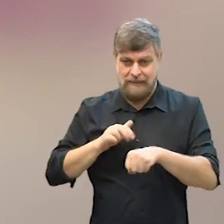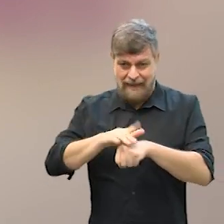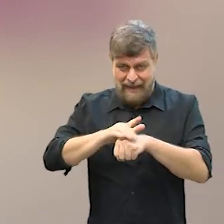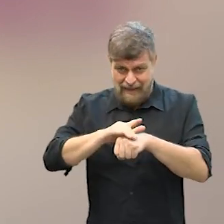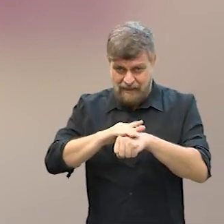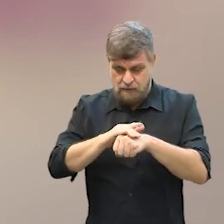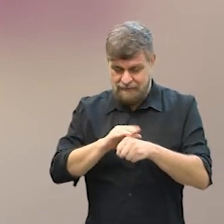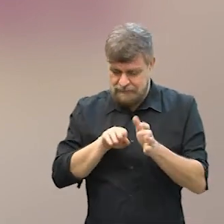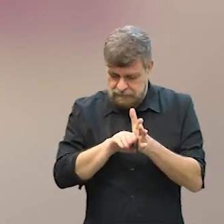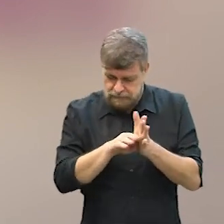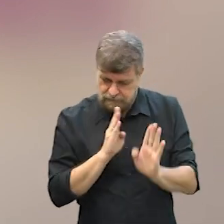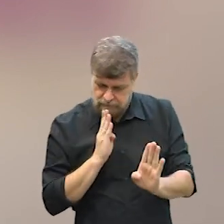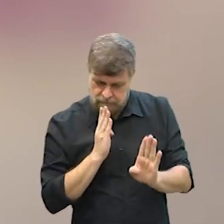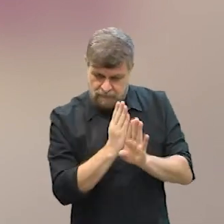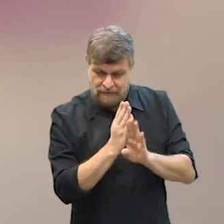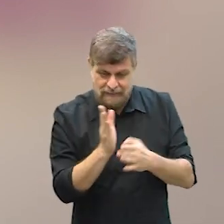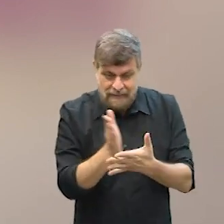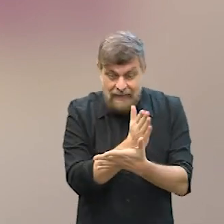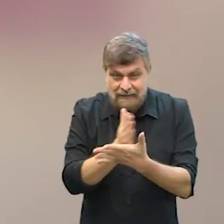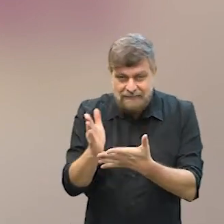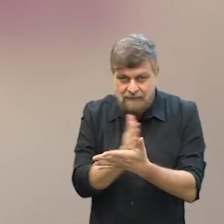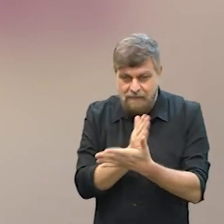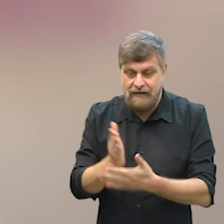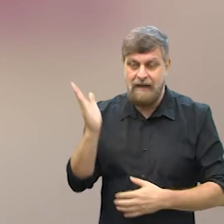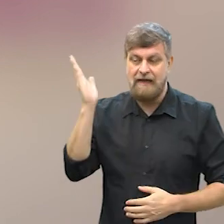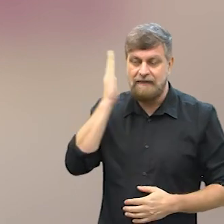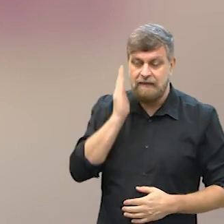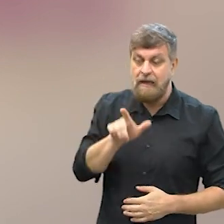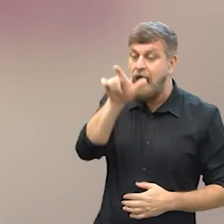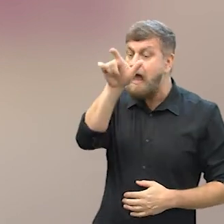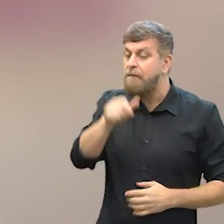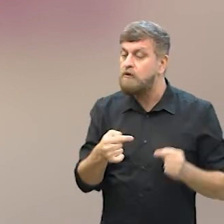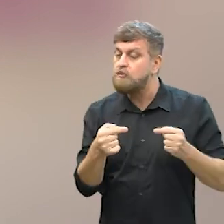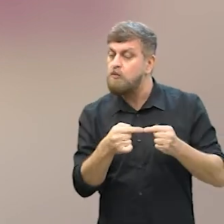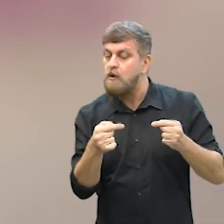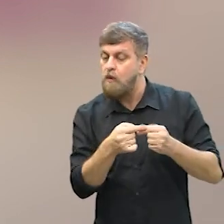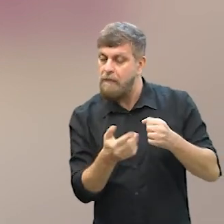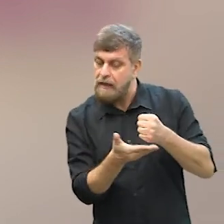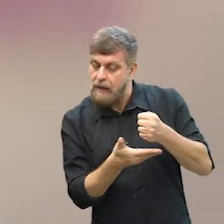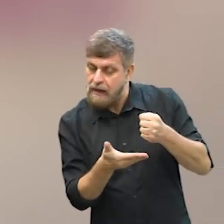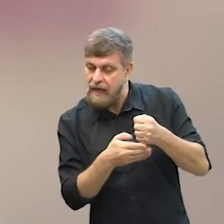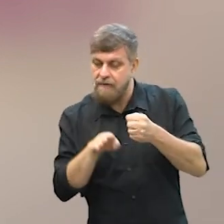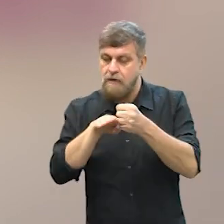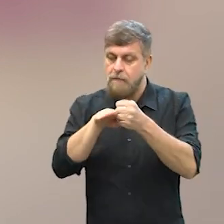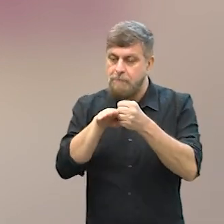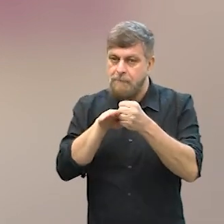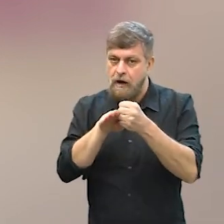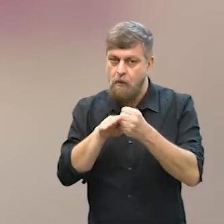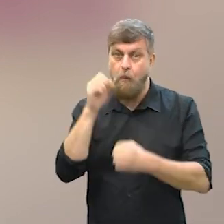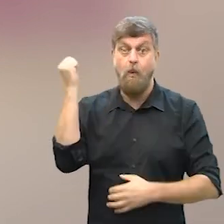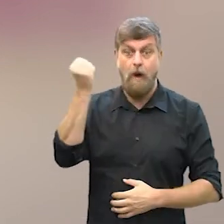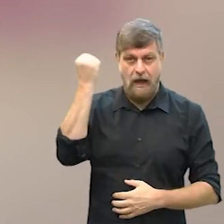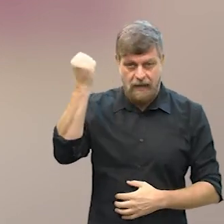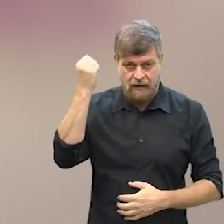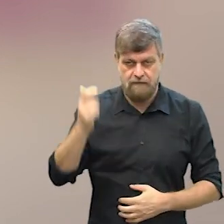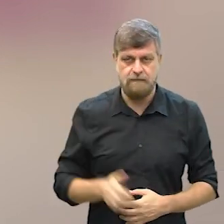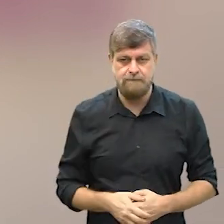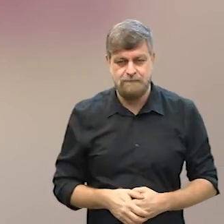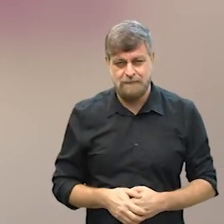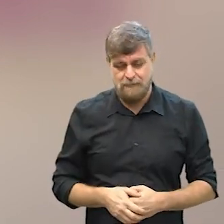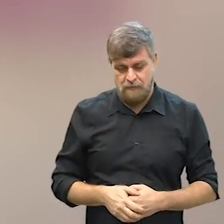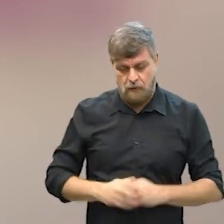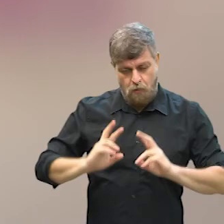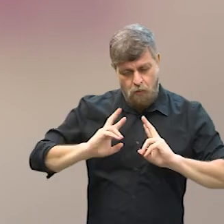esse diagnóstico, a gente tem que distinguir em que grau de hipertensão pulmonar o paciente está. Os sintomas